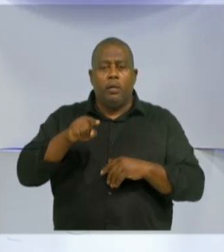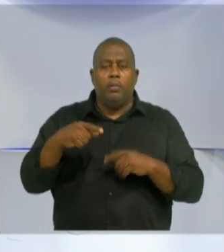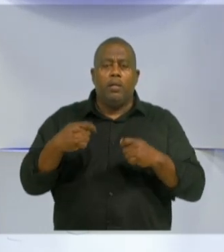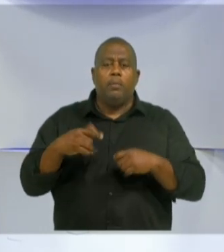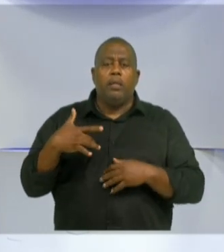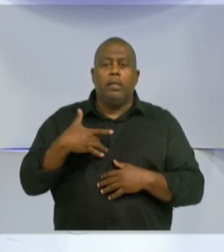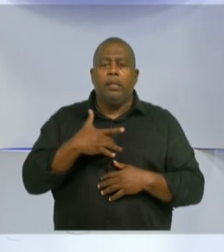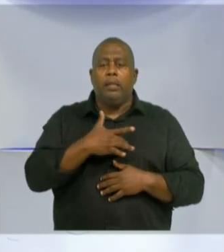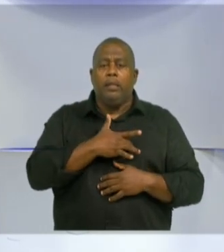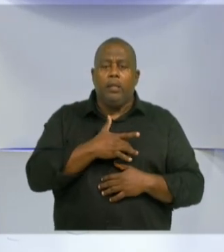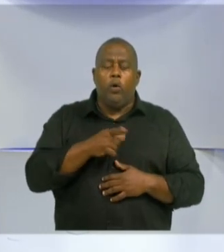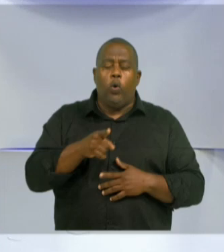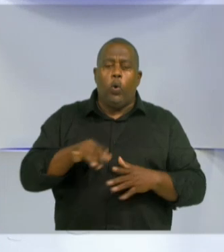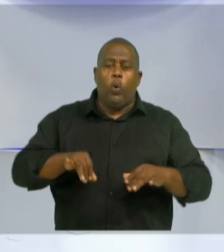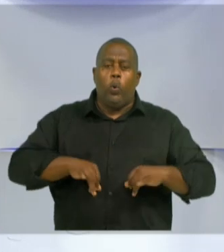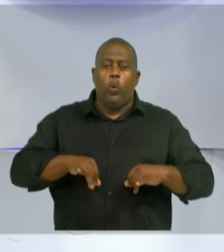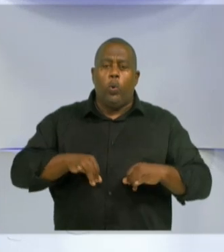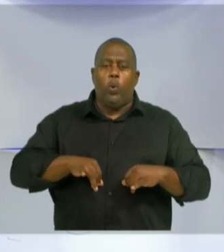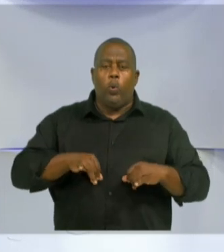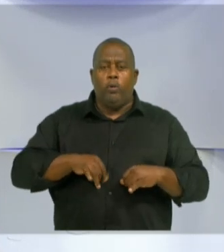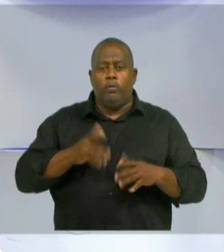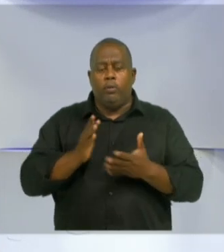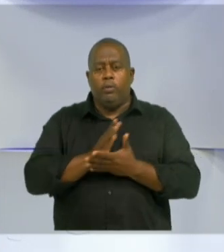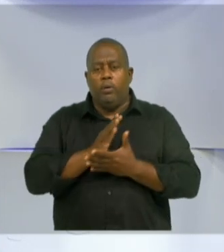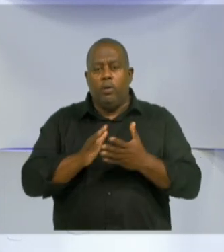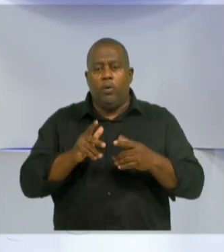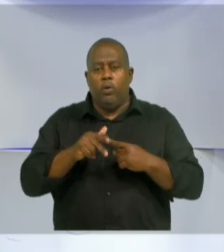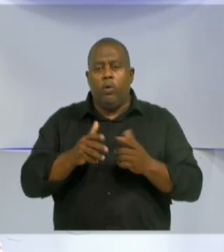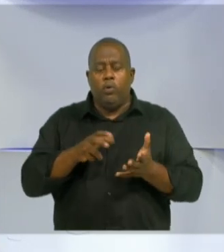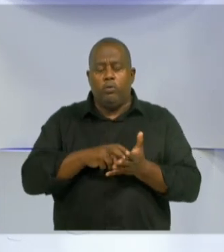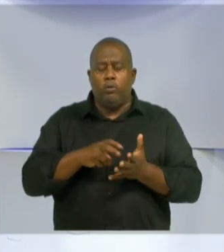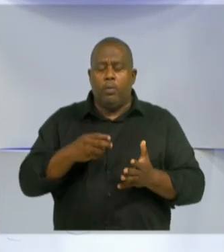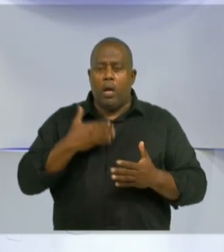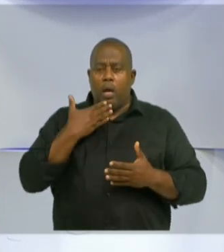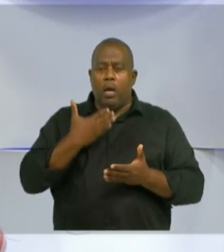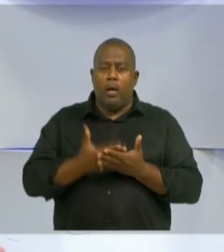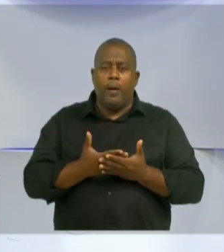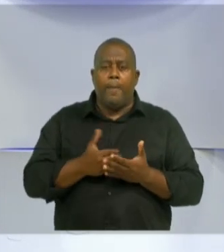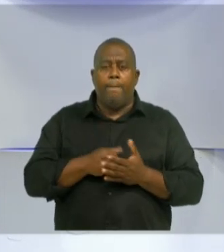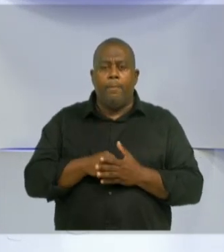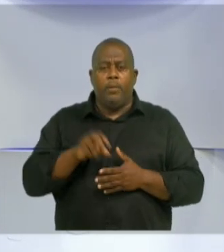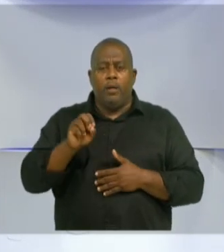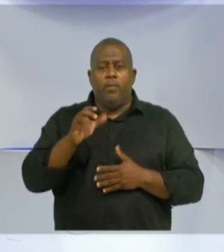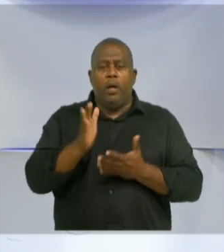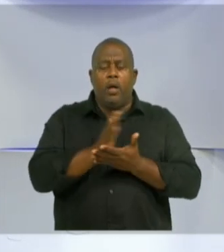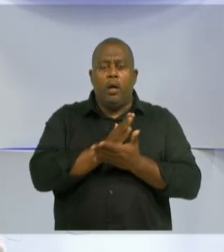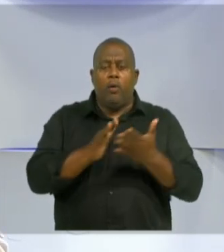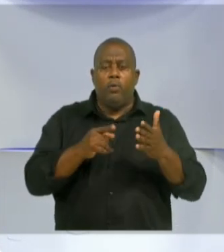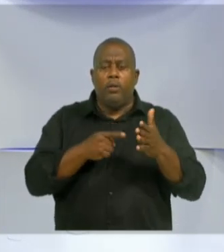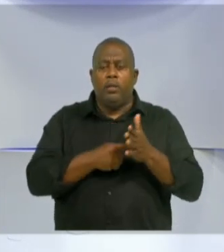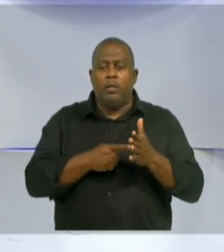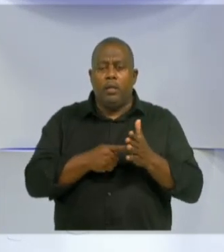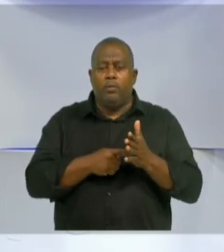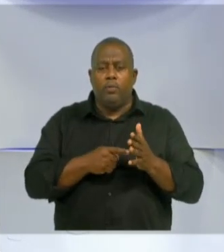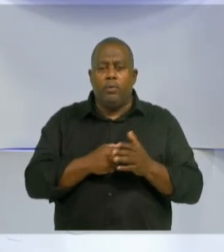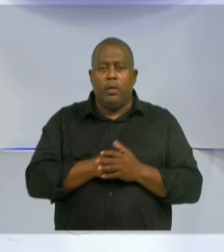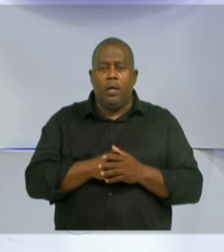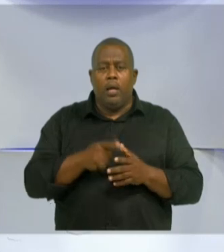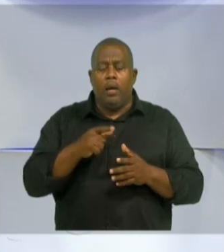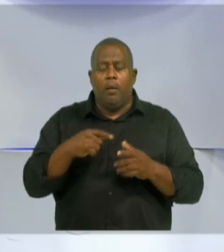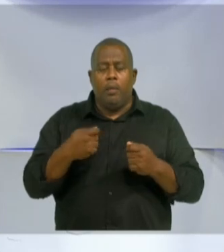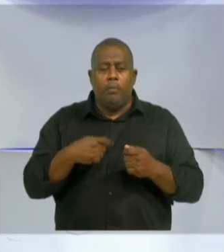saúde que tem sido sofrido boicotes hoje de manhã fiquei estarrecida ao ver denúncias em que é é